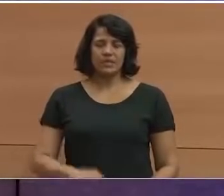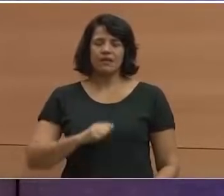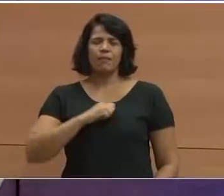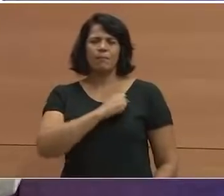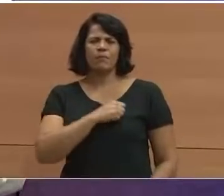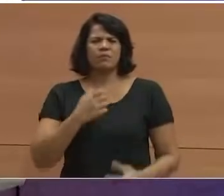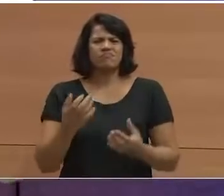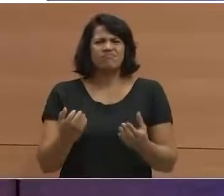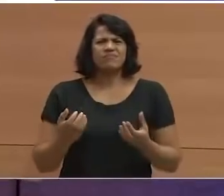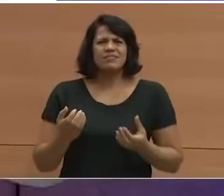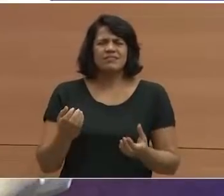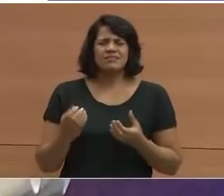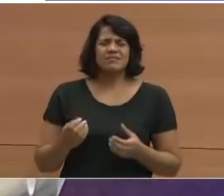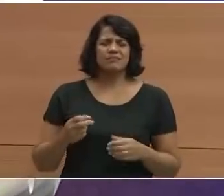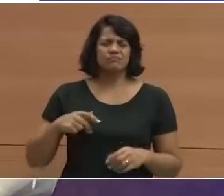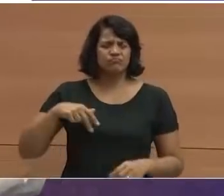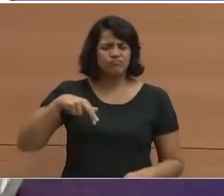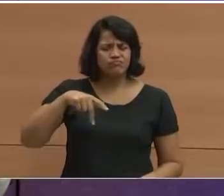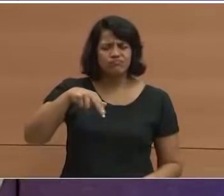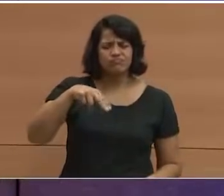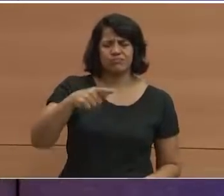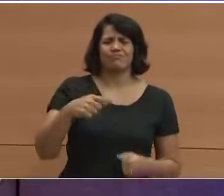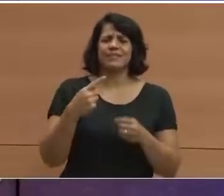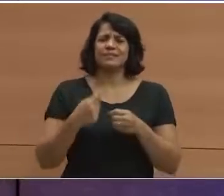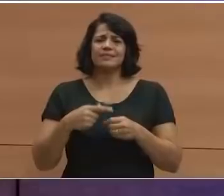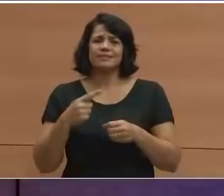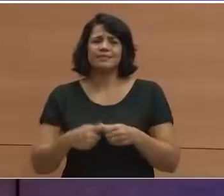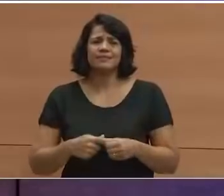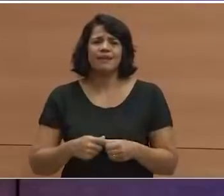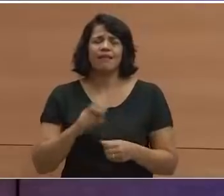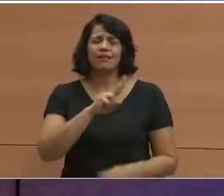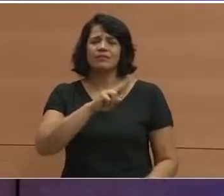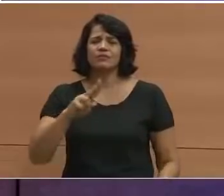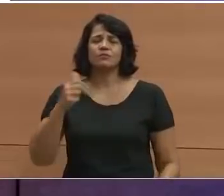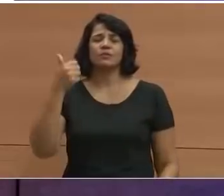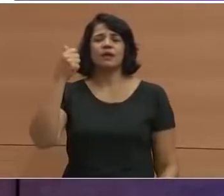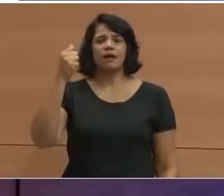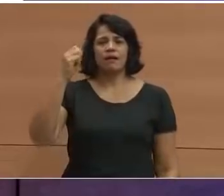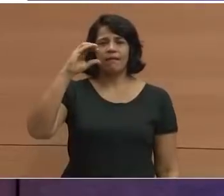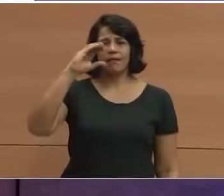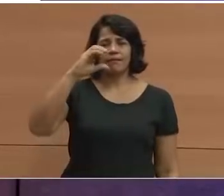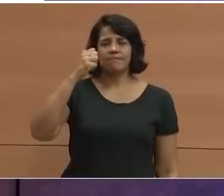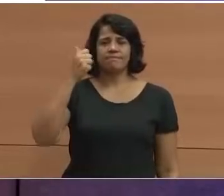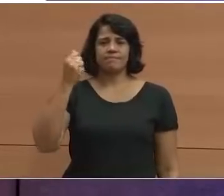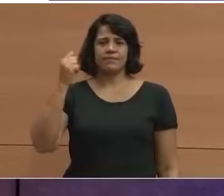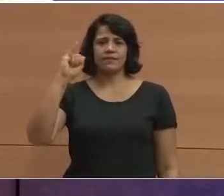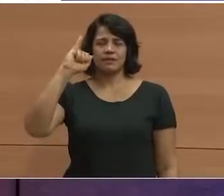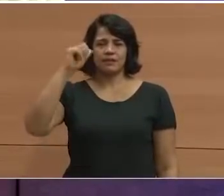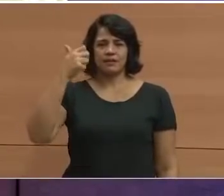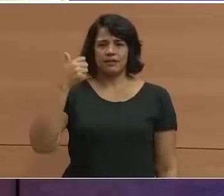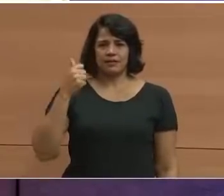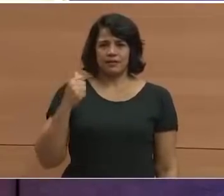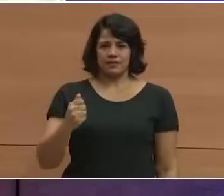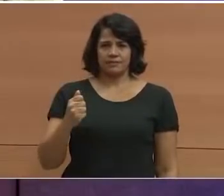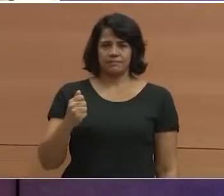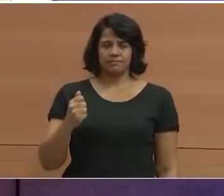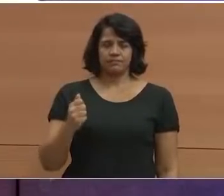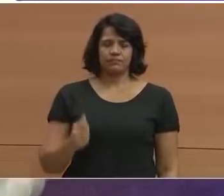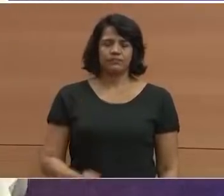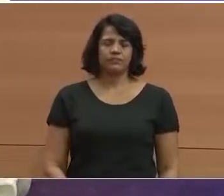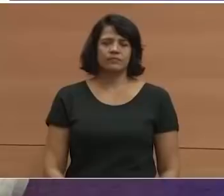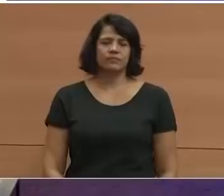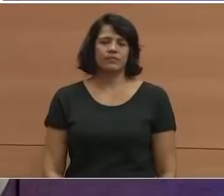Caia, animaram-no os irmãos e escreveram aos discípulos, principalmente da igreja em